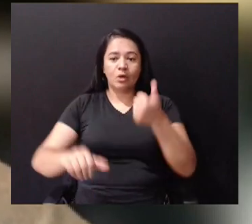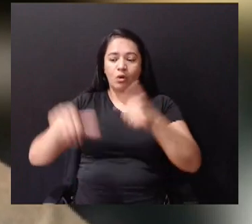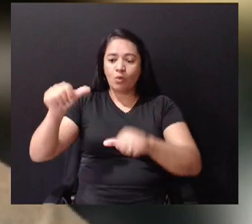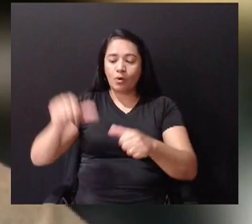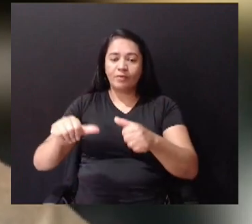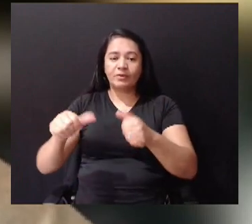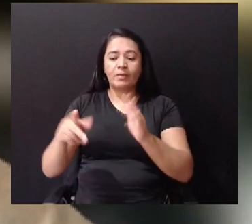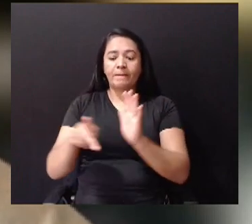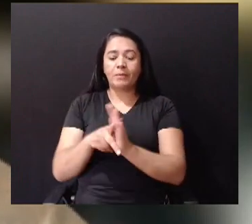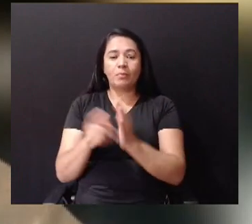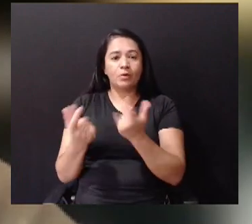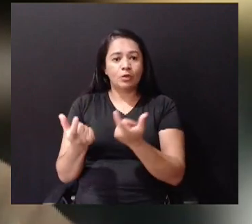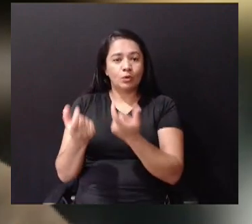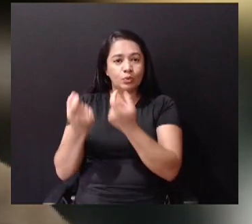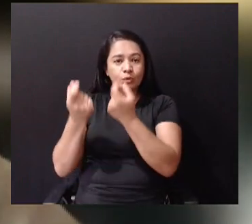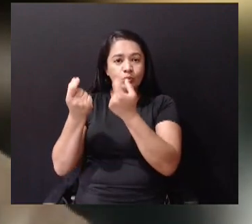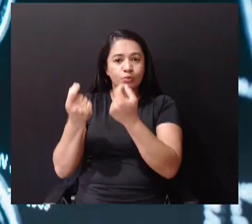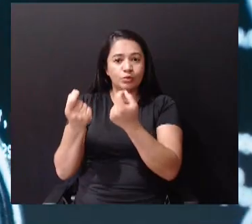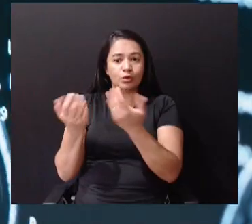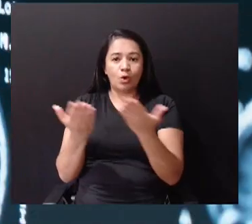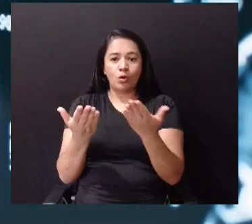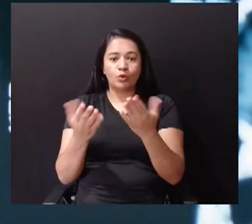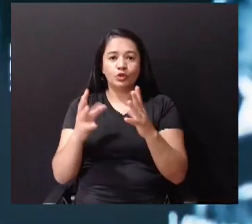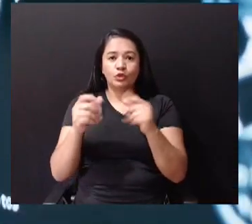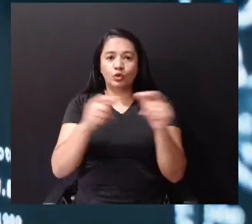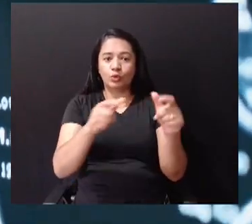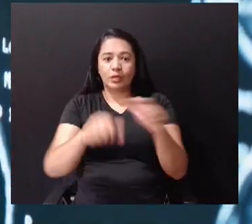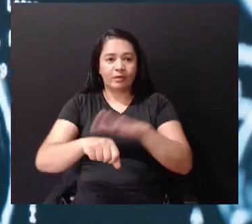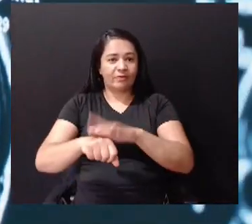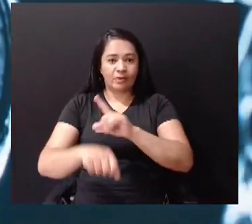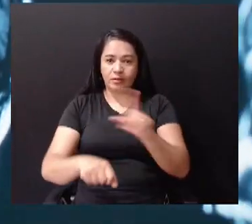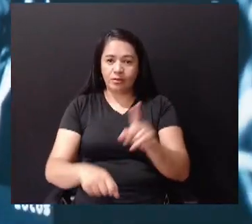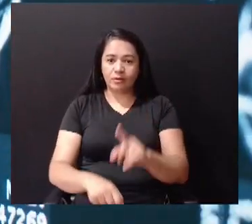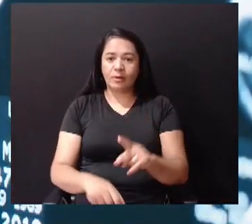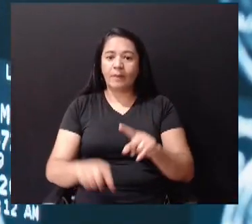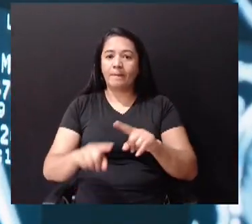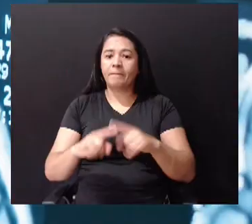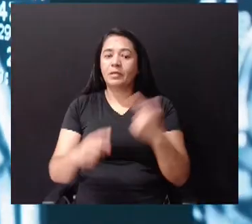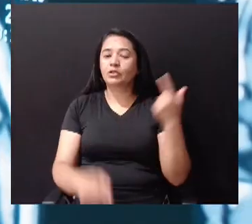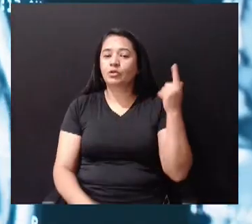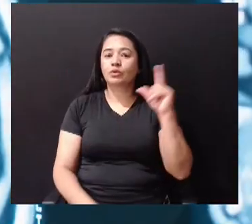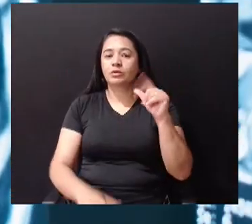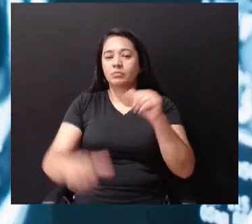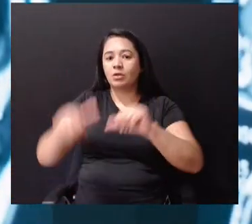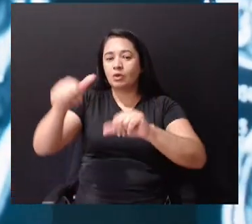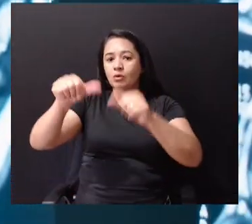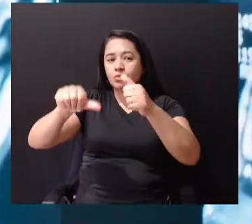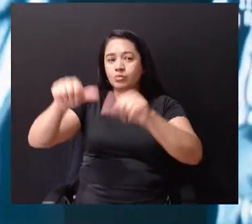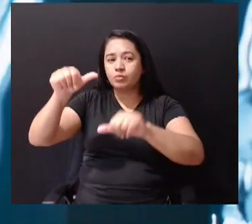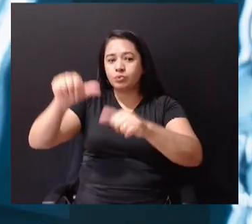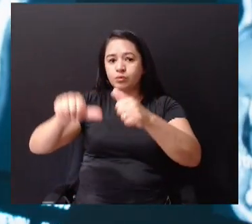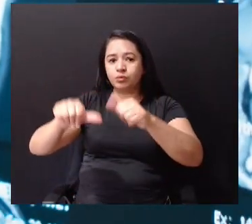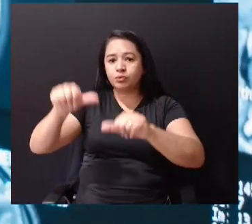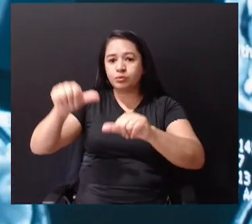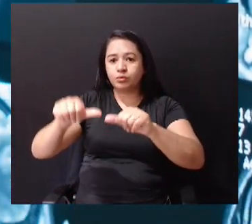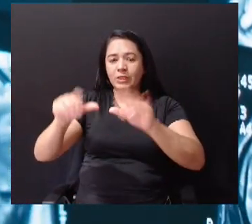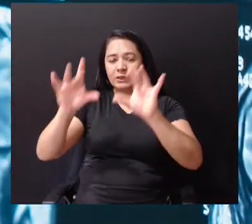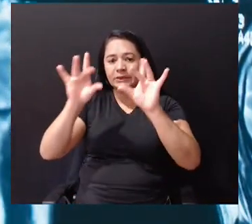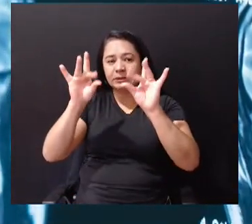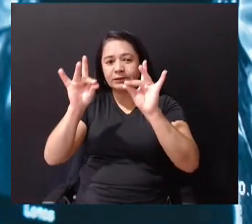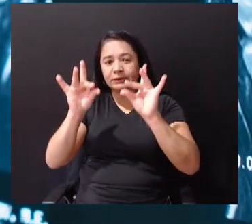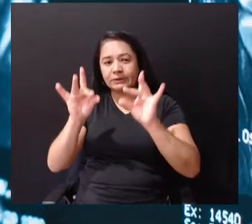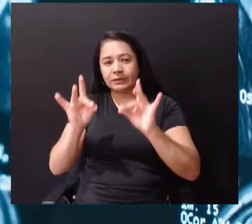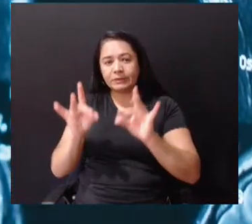não é todos os lugares que fazem, mas a gente consegue fazer com uma avaliação mais detalhada do que se encontra lá